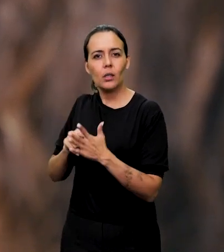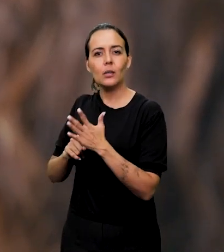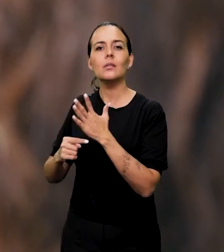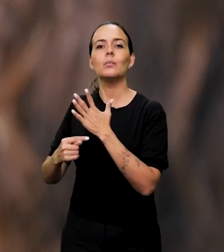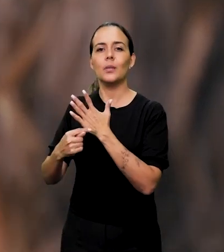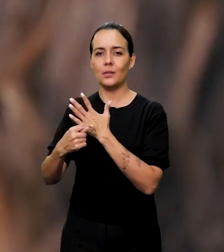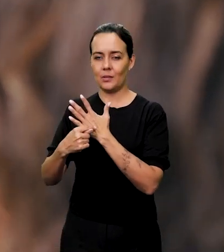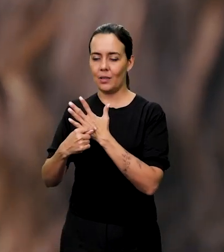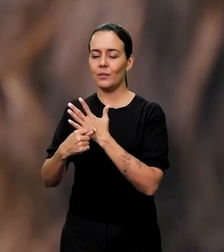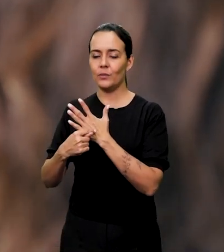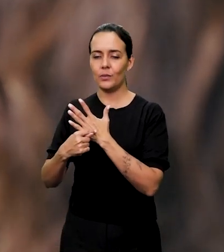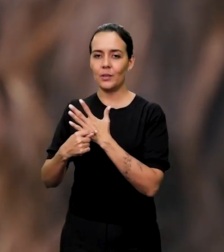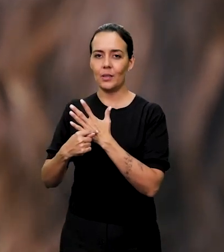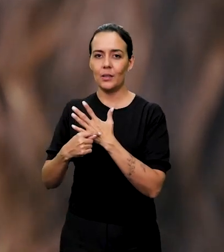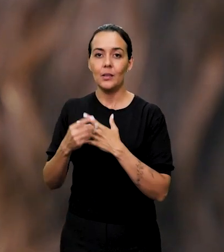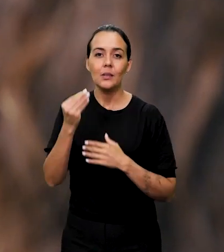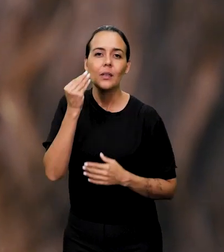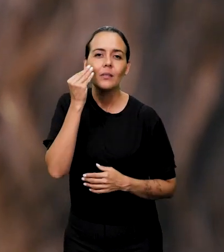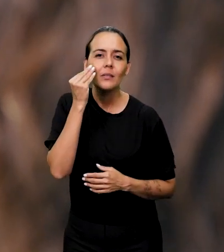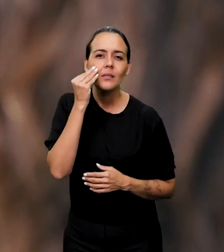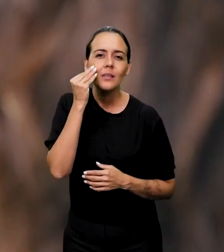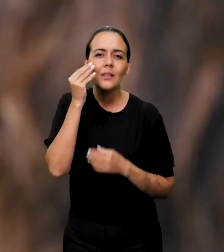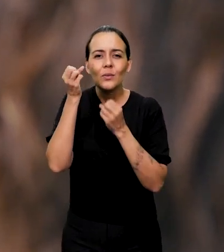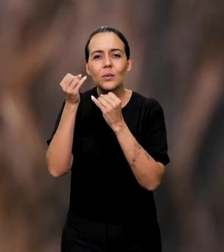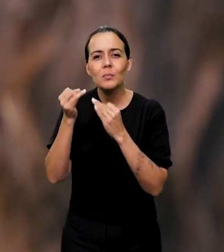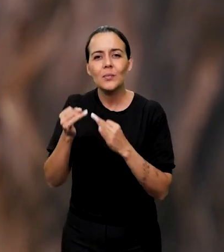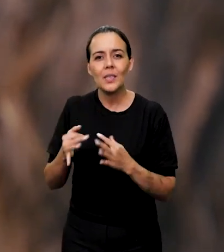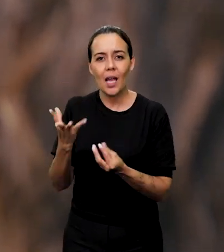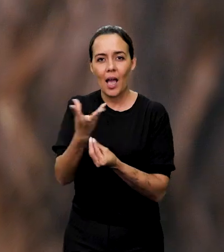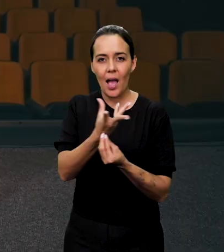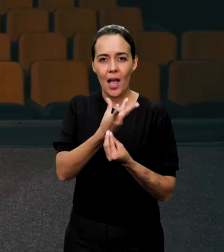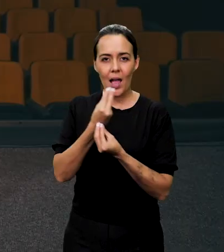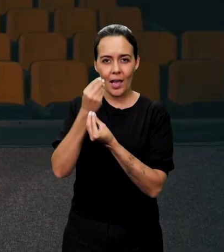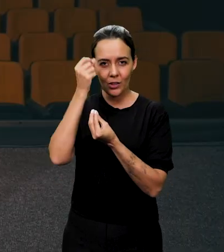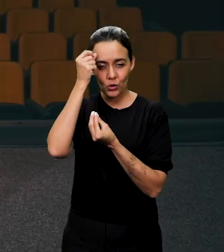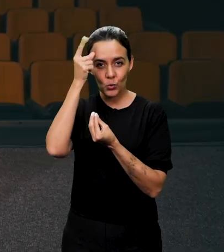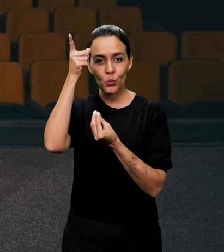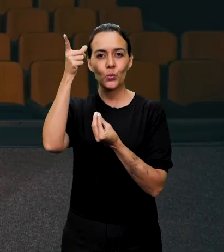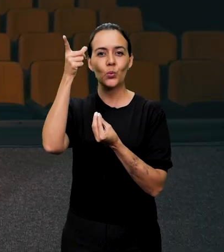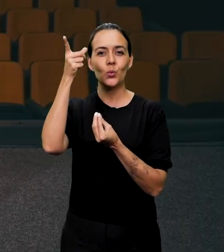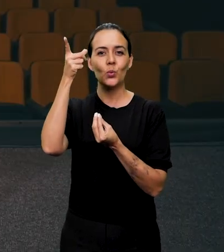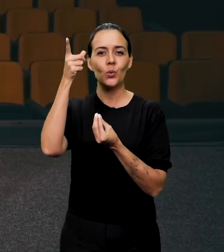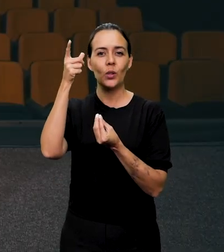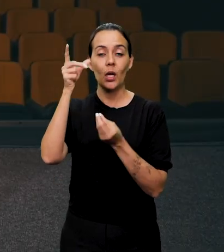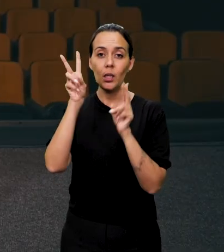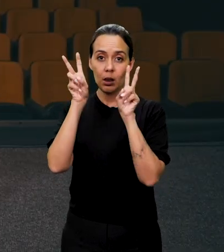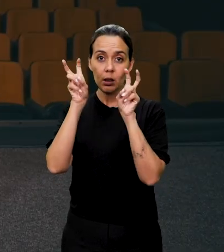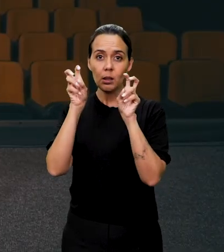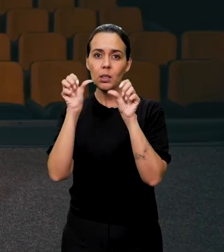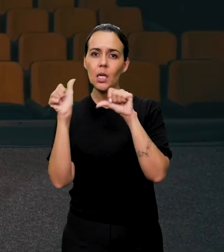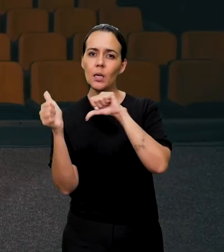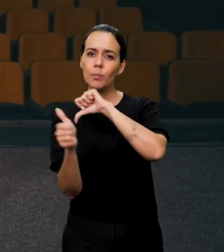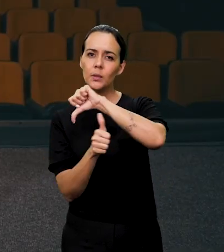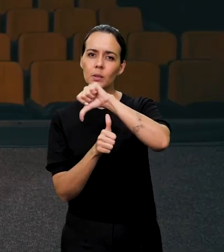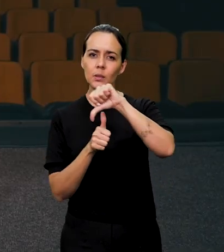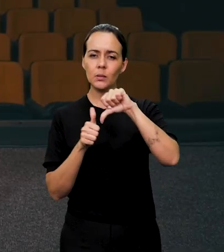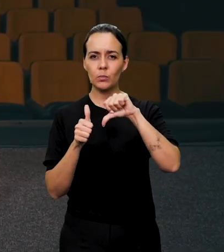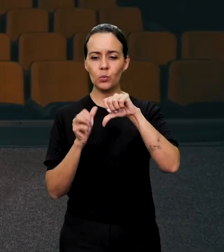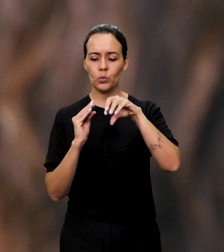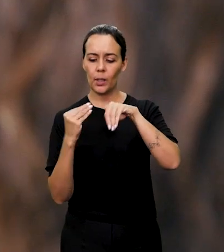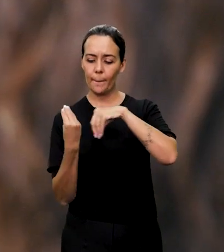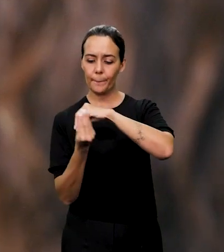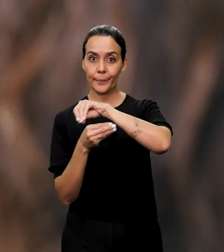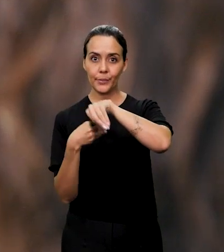né, e tentar... Porque a gente está falando, né, de arte e cultura, que são coisas que vão misturar assuntos, misturar